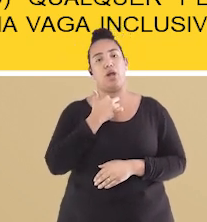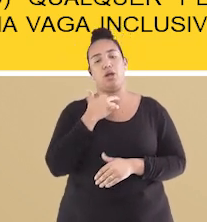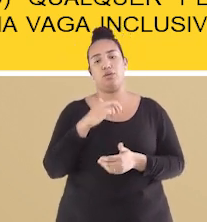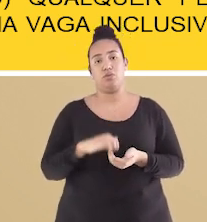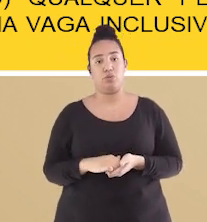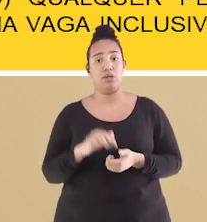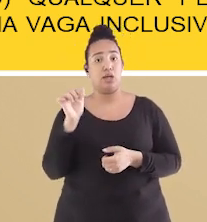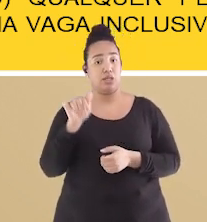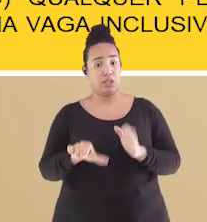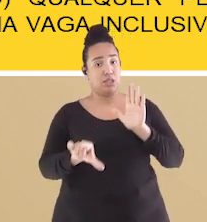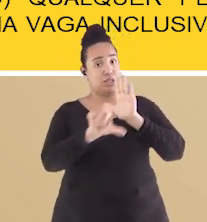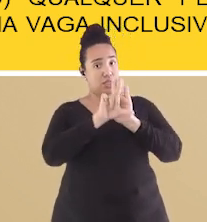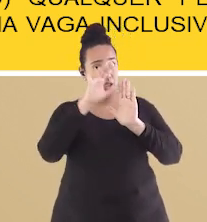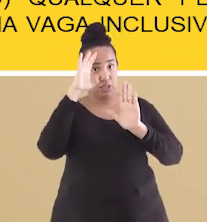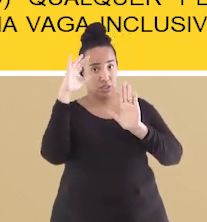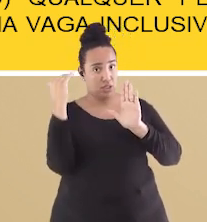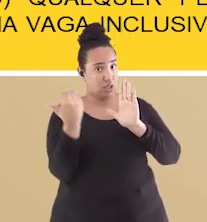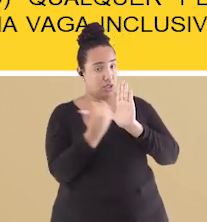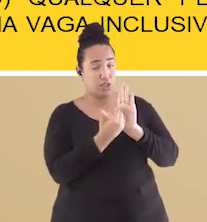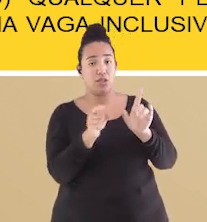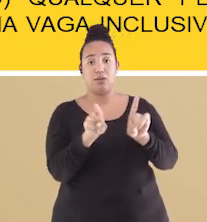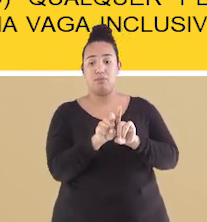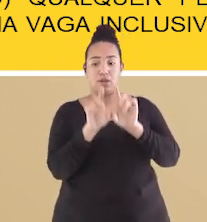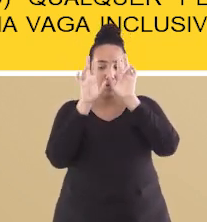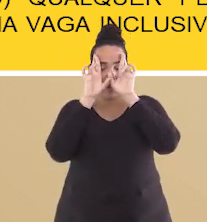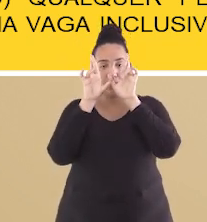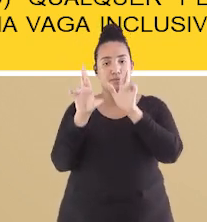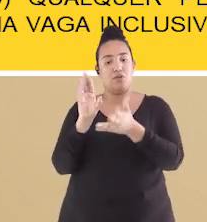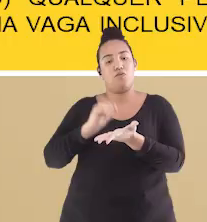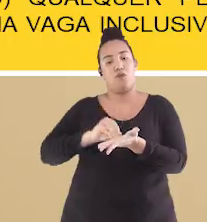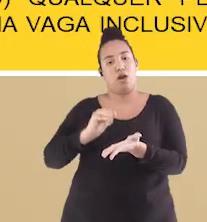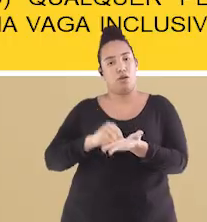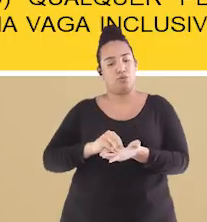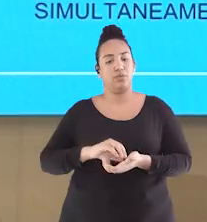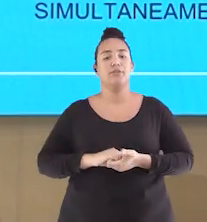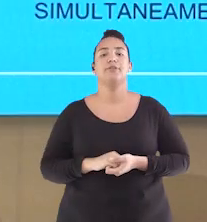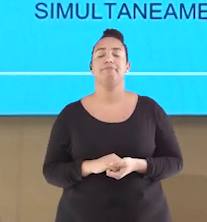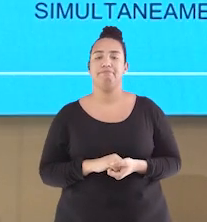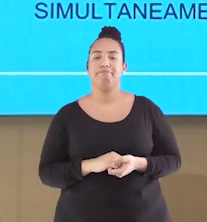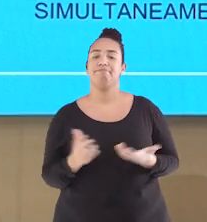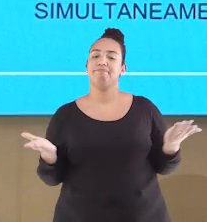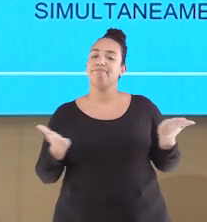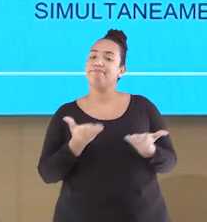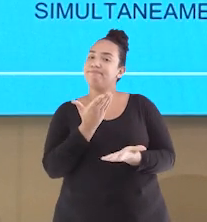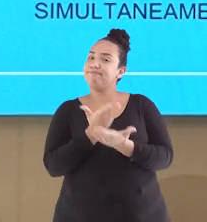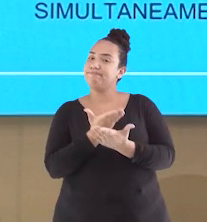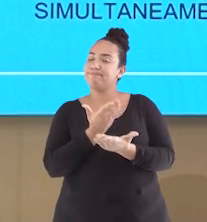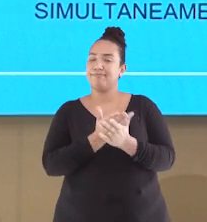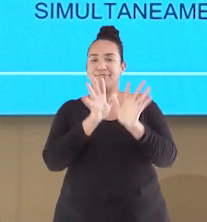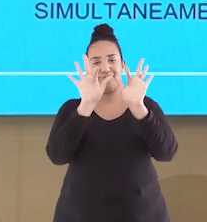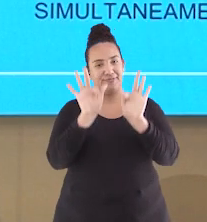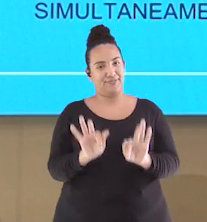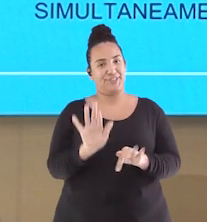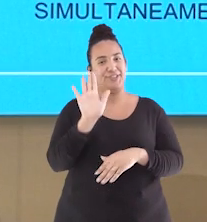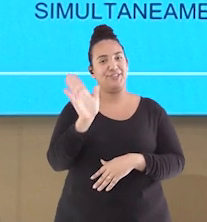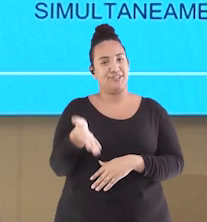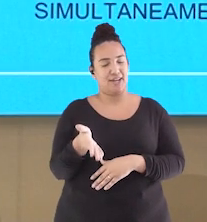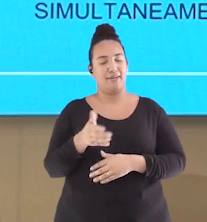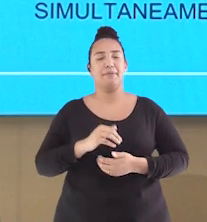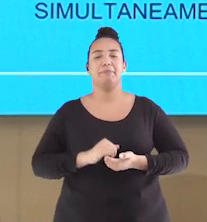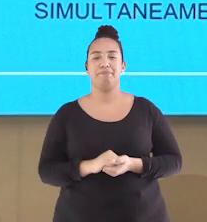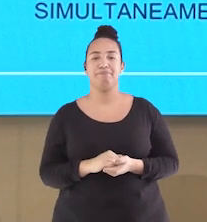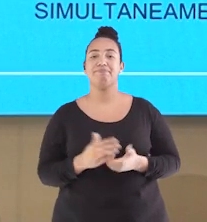ato infracionário, é sinal de desrespeito com o próximo. A nossa aula está chegando ao